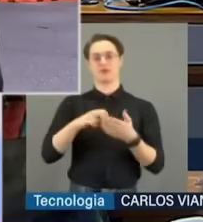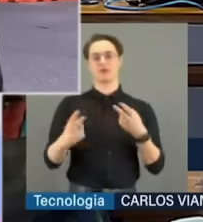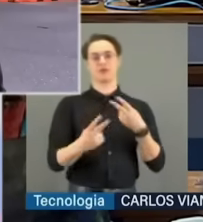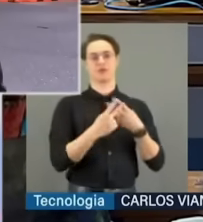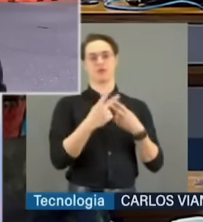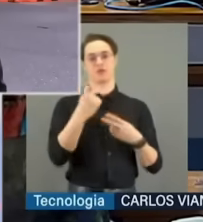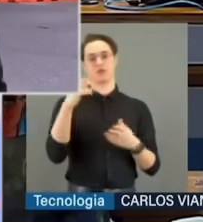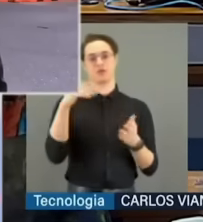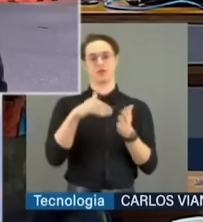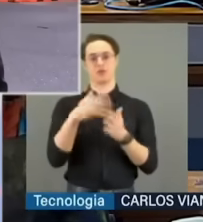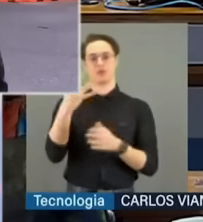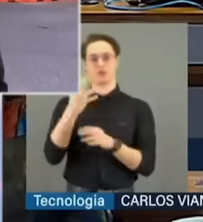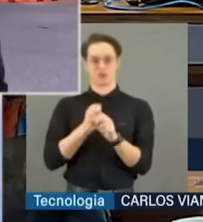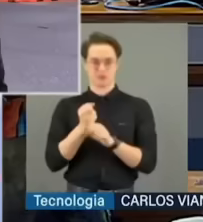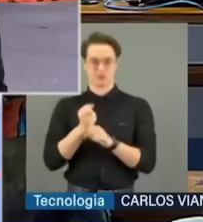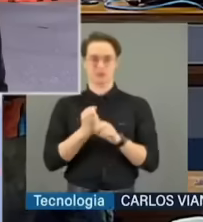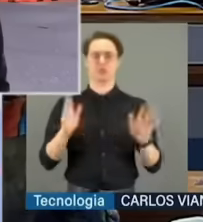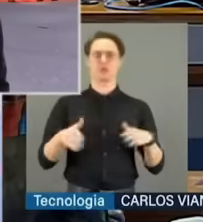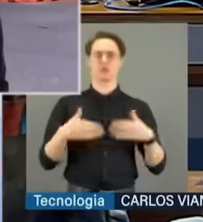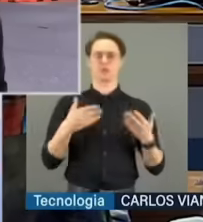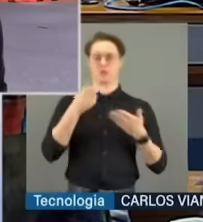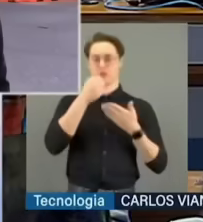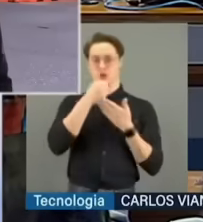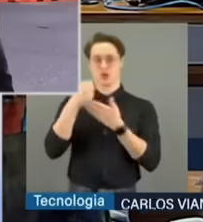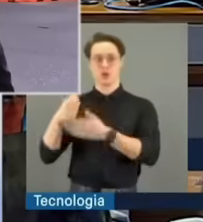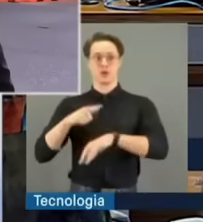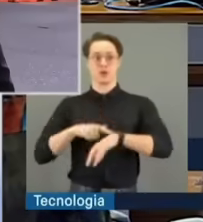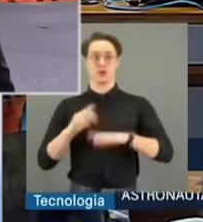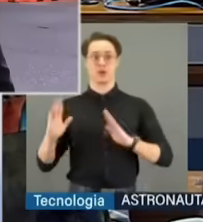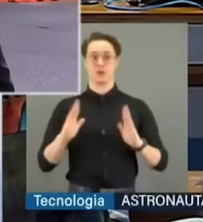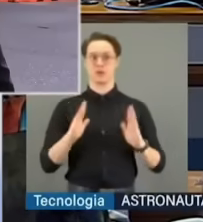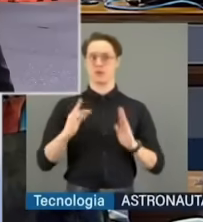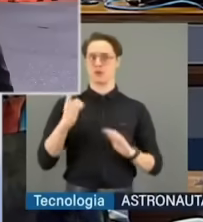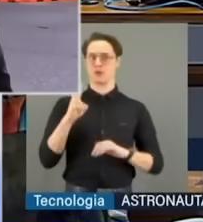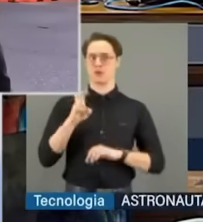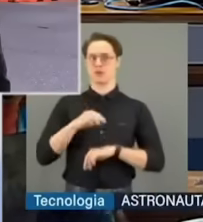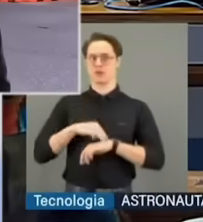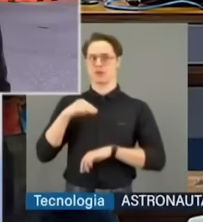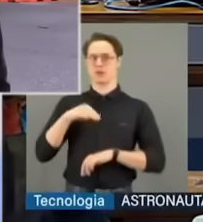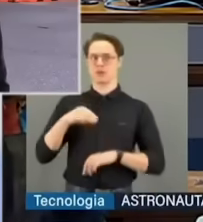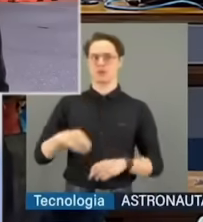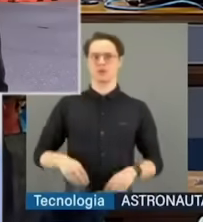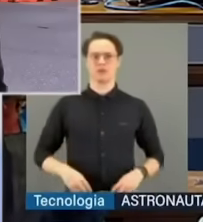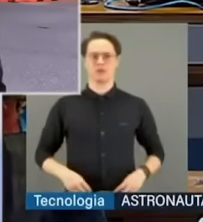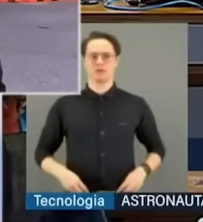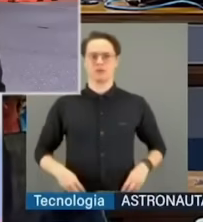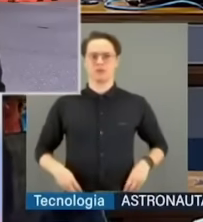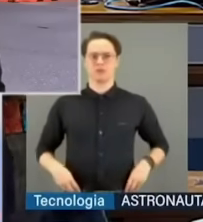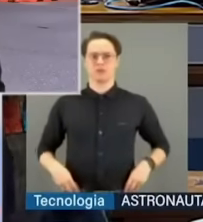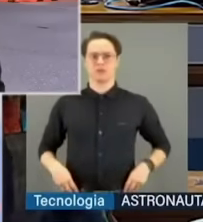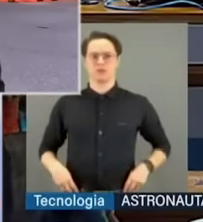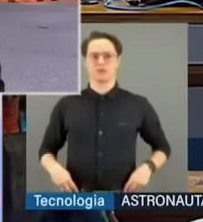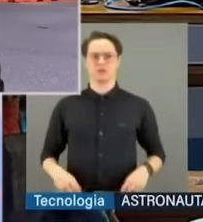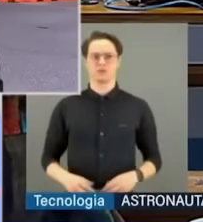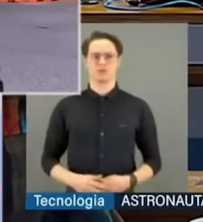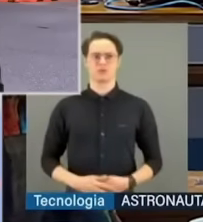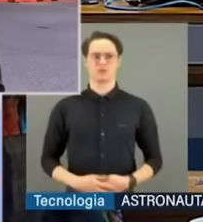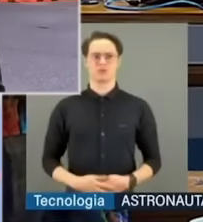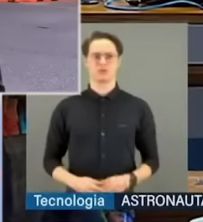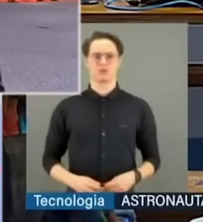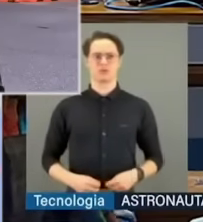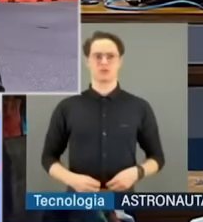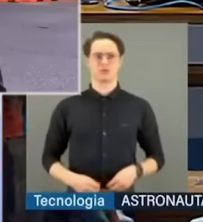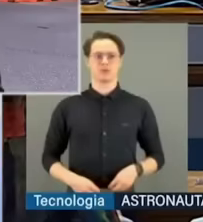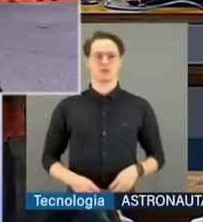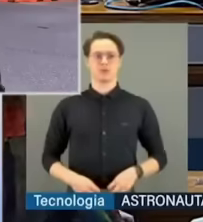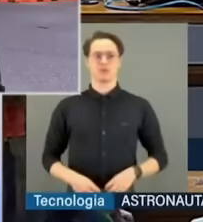ele a mando da deputada federal Carla Zambelli e também datas e horários de reuniões que ele teria tido no Ministério da Defesa